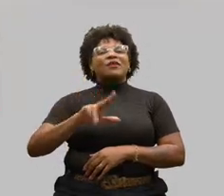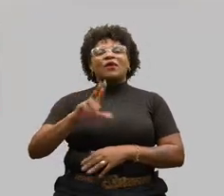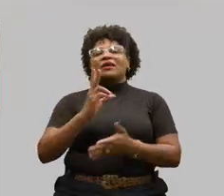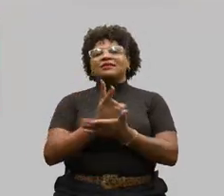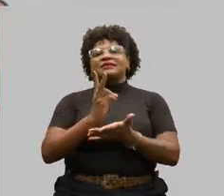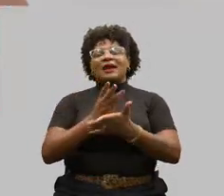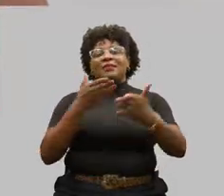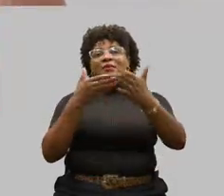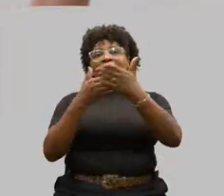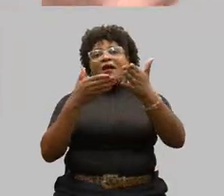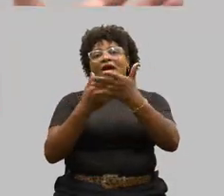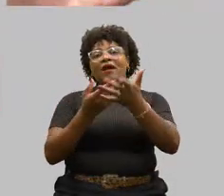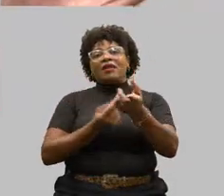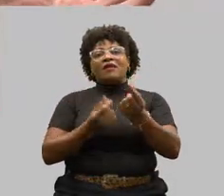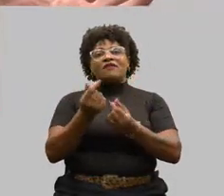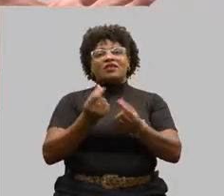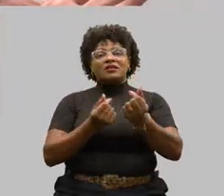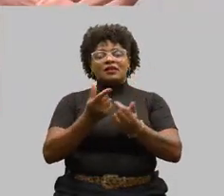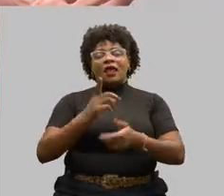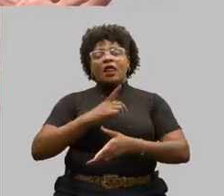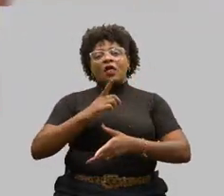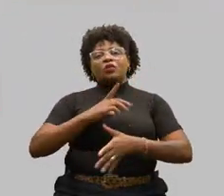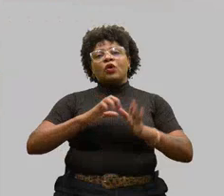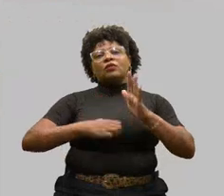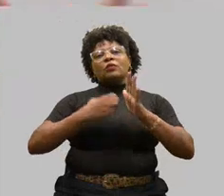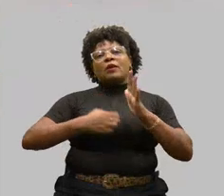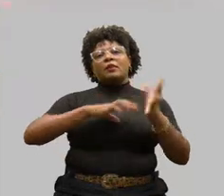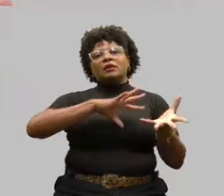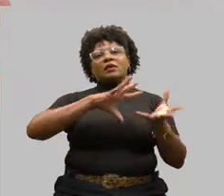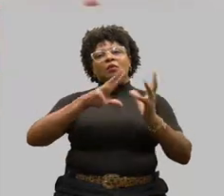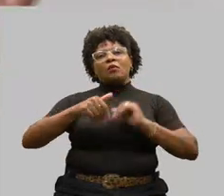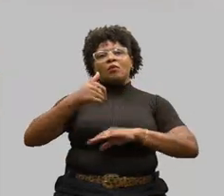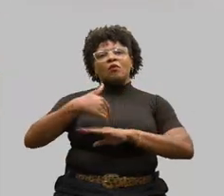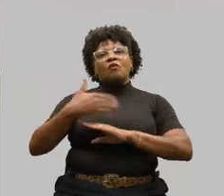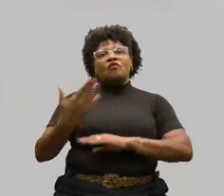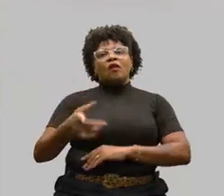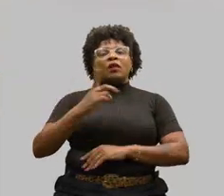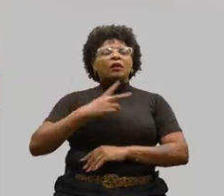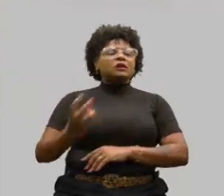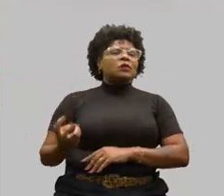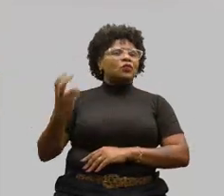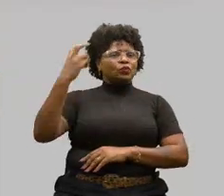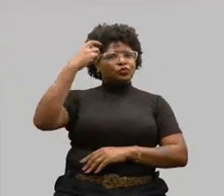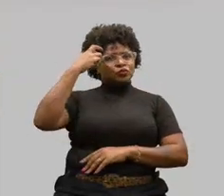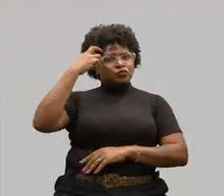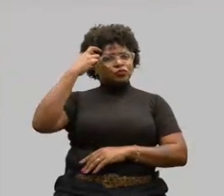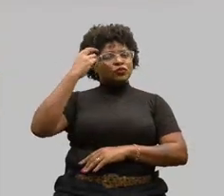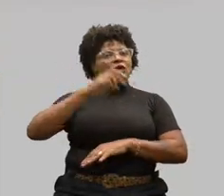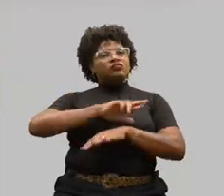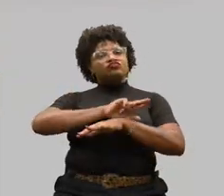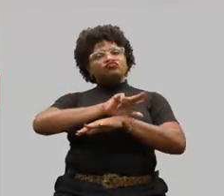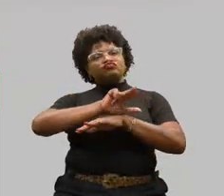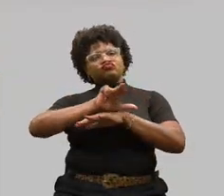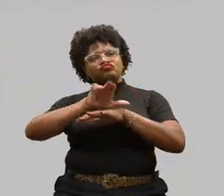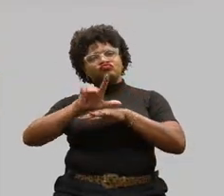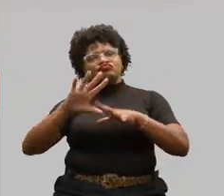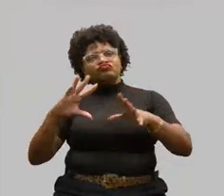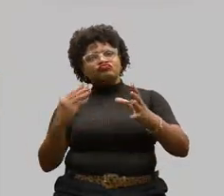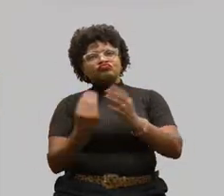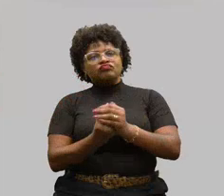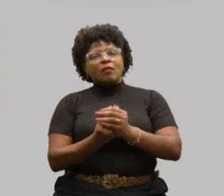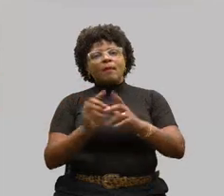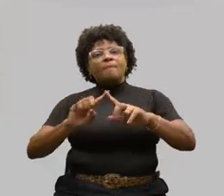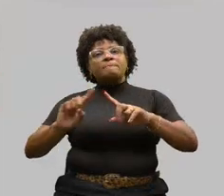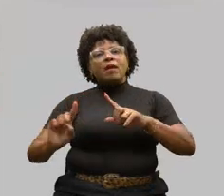multinacional que eu tenho uma cultura de diversidade inclusão muito legal mas existem pequenas empresas que a cultura é muito